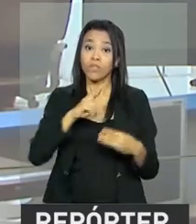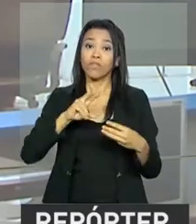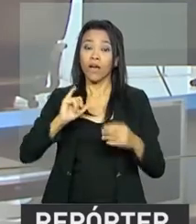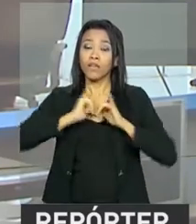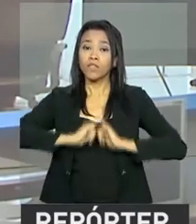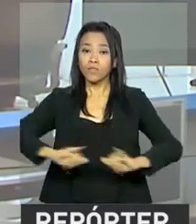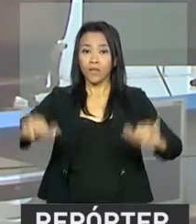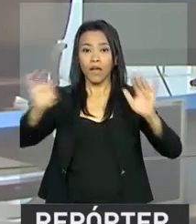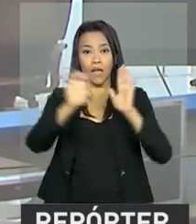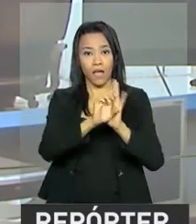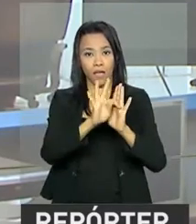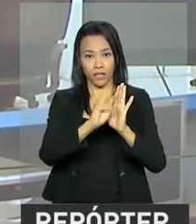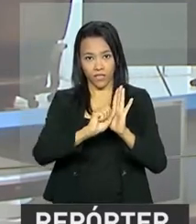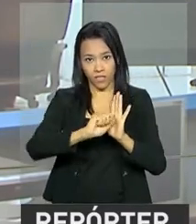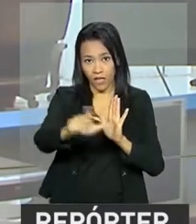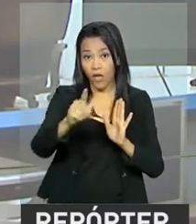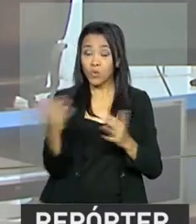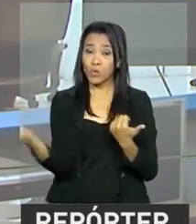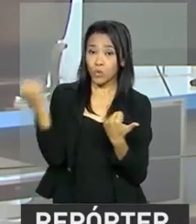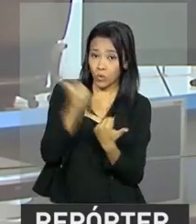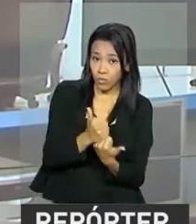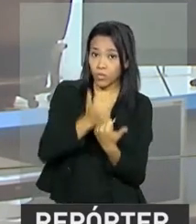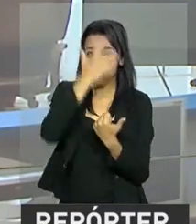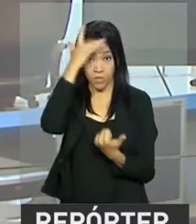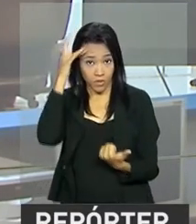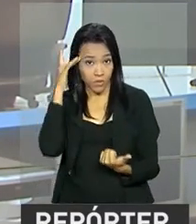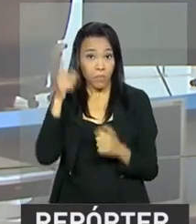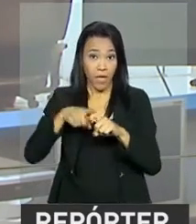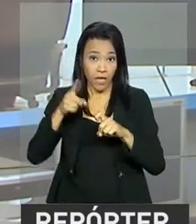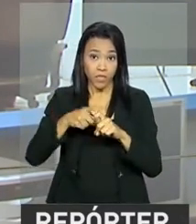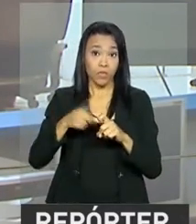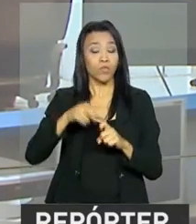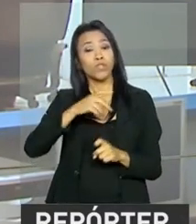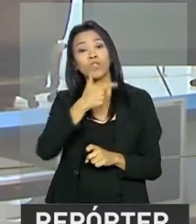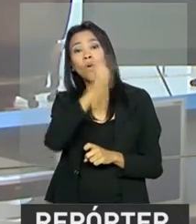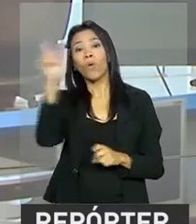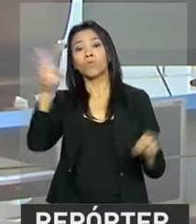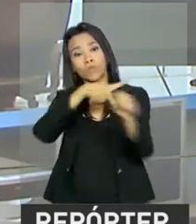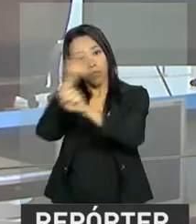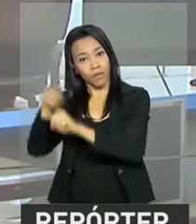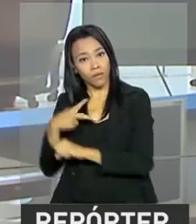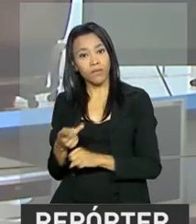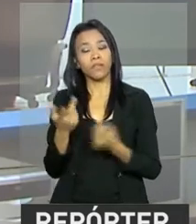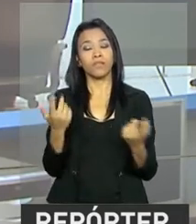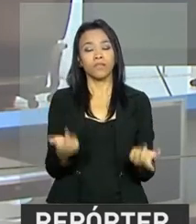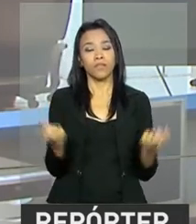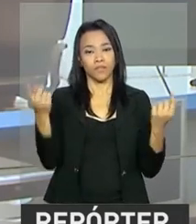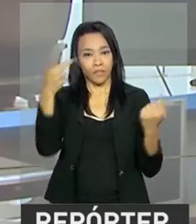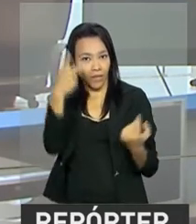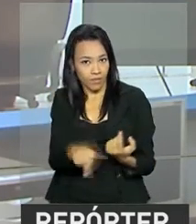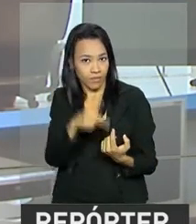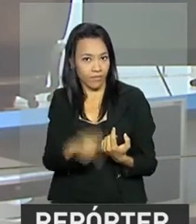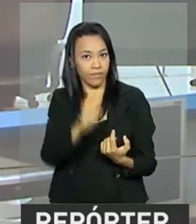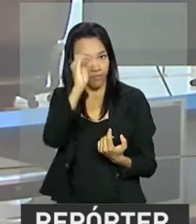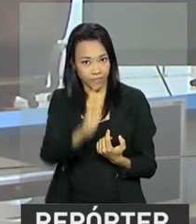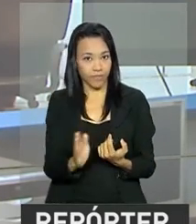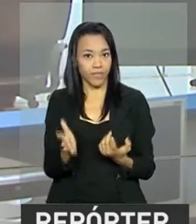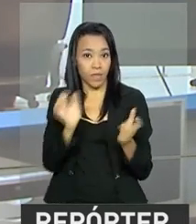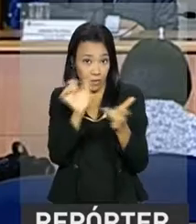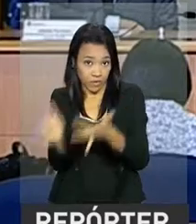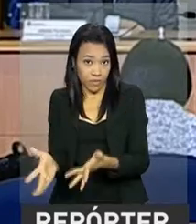para substituir estrangeiros e preencher vagas abertas depois que alguns médicos deixaram o programa.